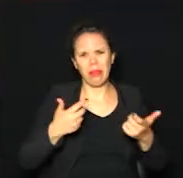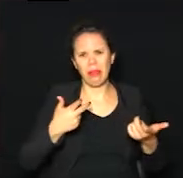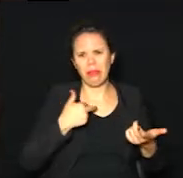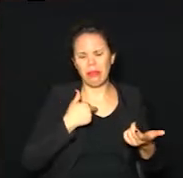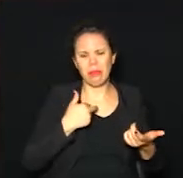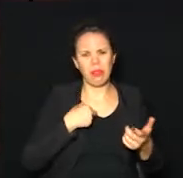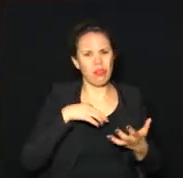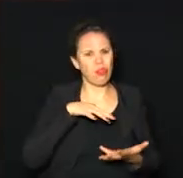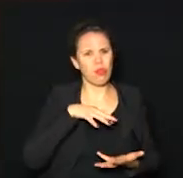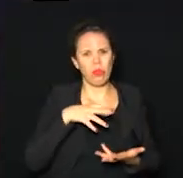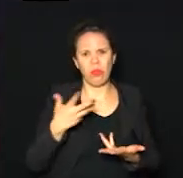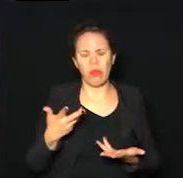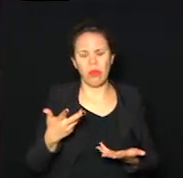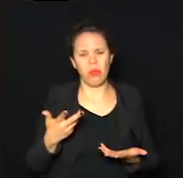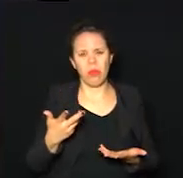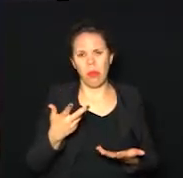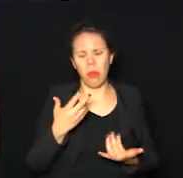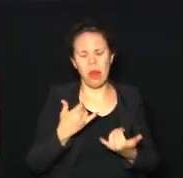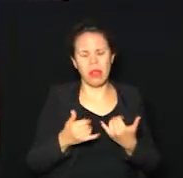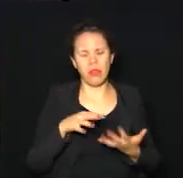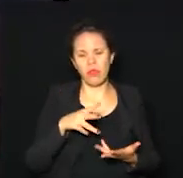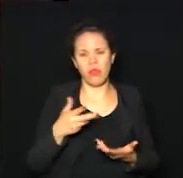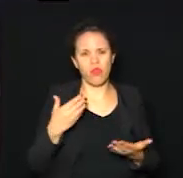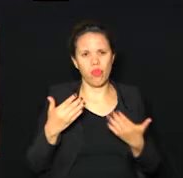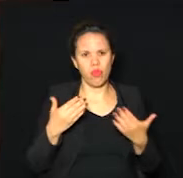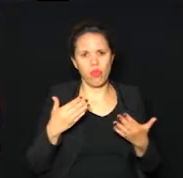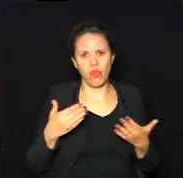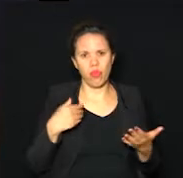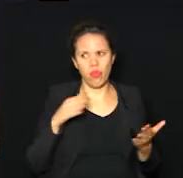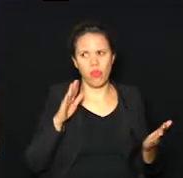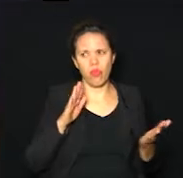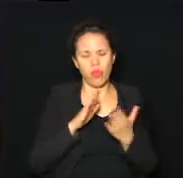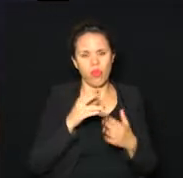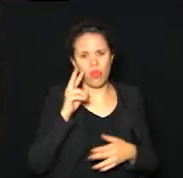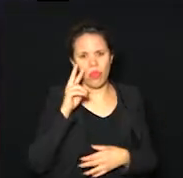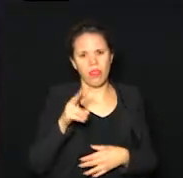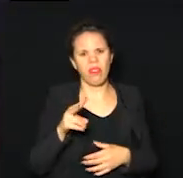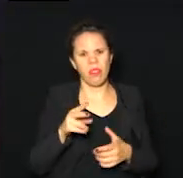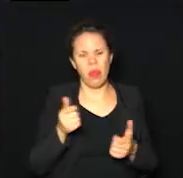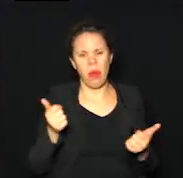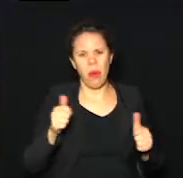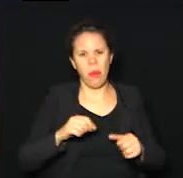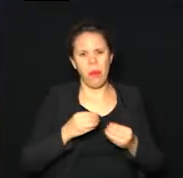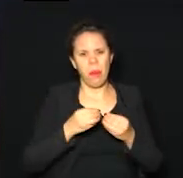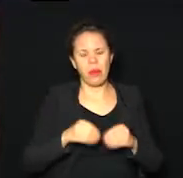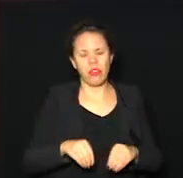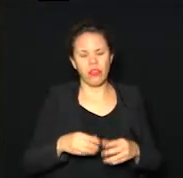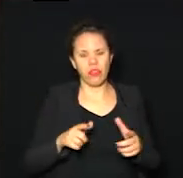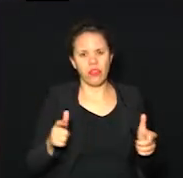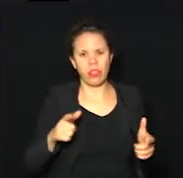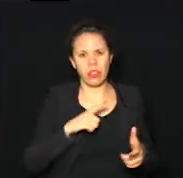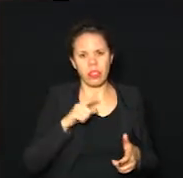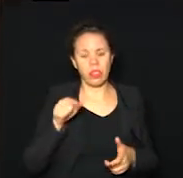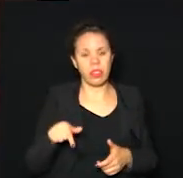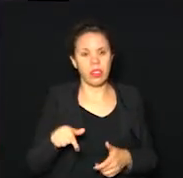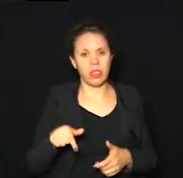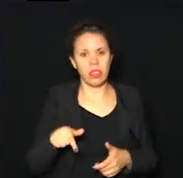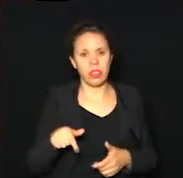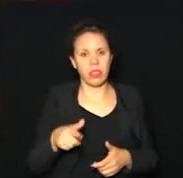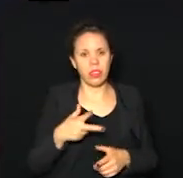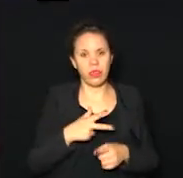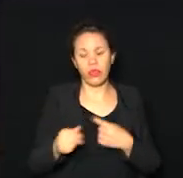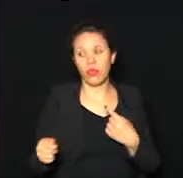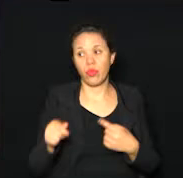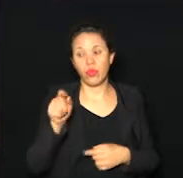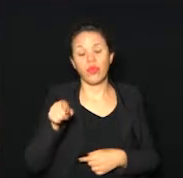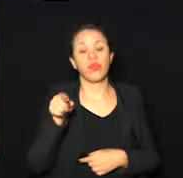do mundo já existente. Nós estamos diante da maior catástrofe que tem. E ele superou, porque ele